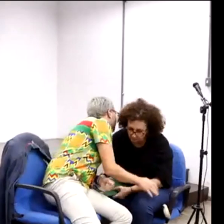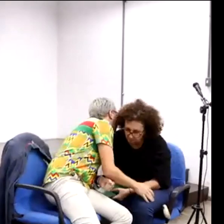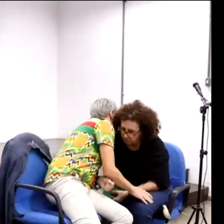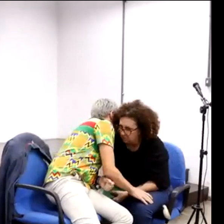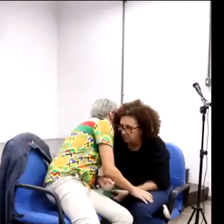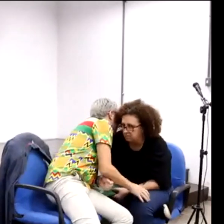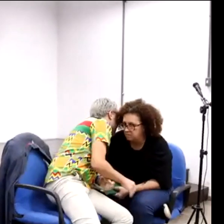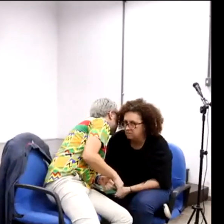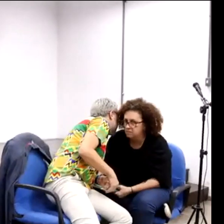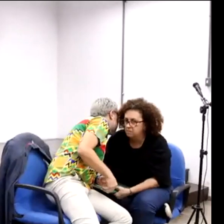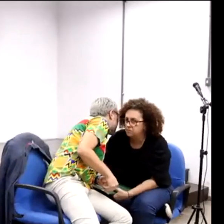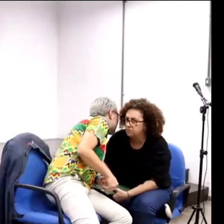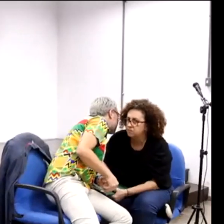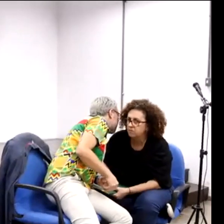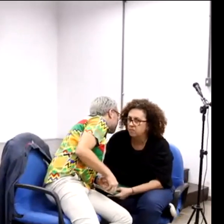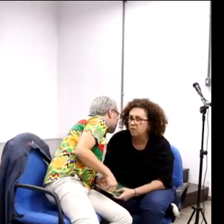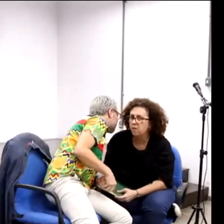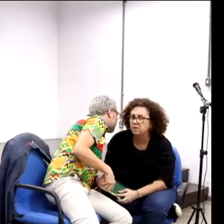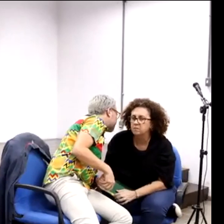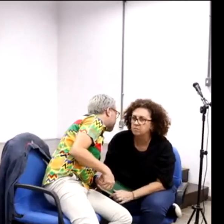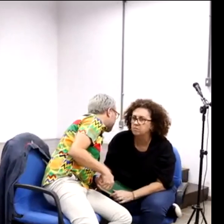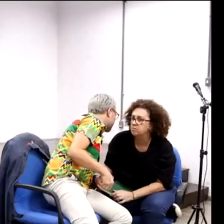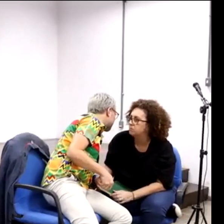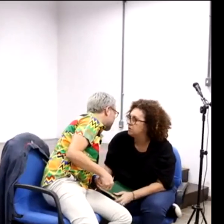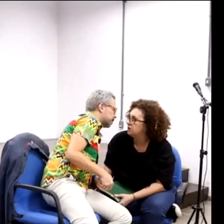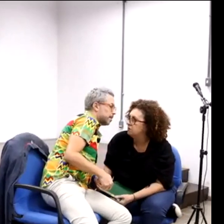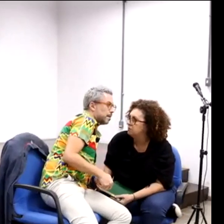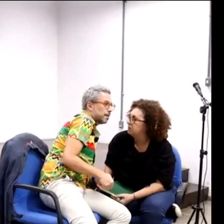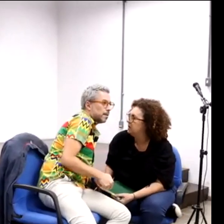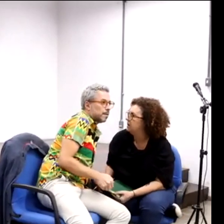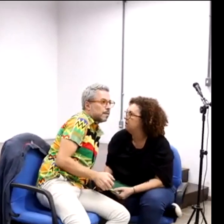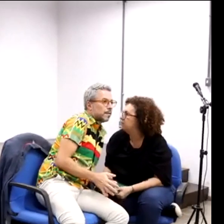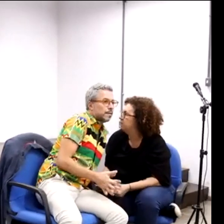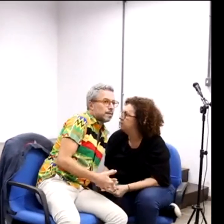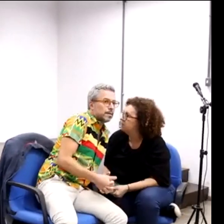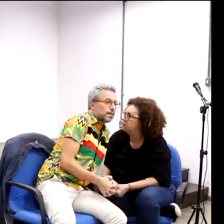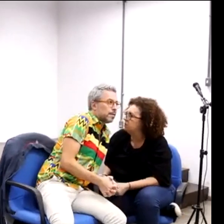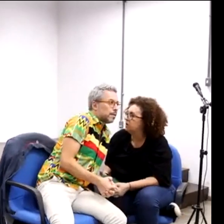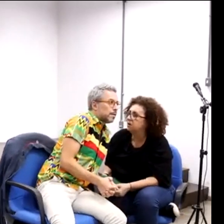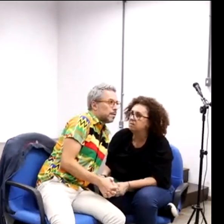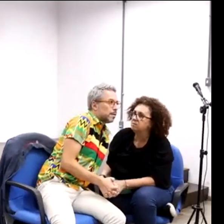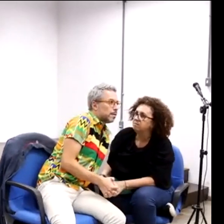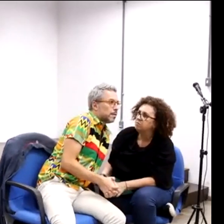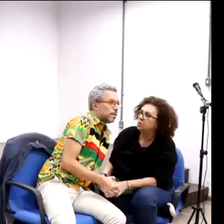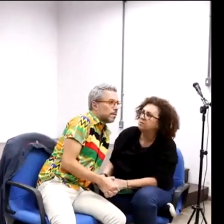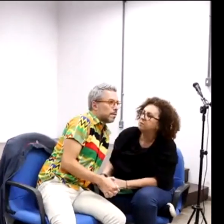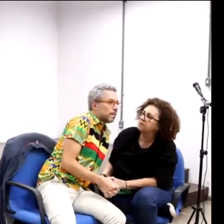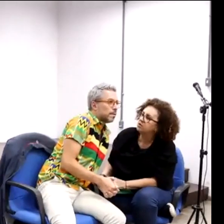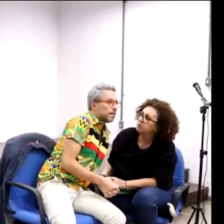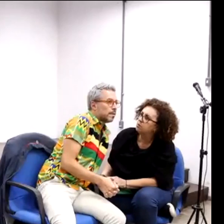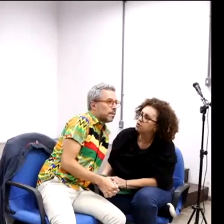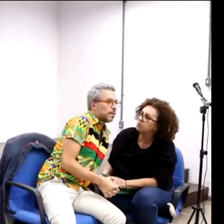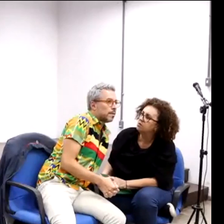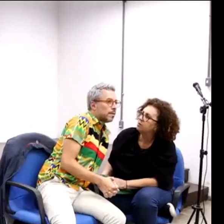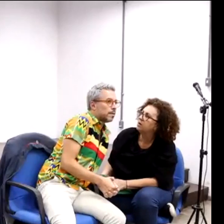apresentar porque algumas pessoas ainda não tiveram contato direto comigo. Eu sou Leandro, como já falei, podem me chamar de Léo